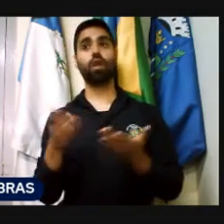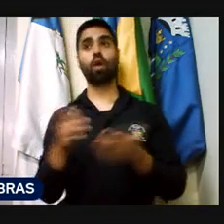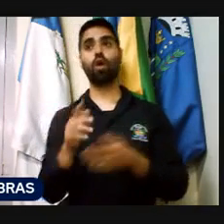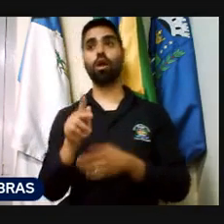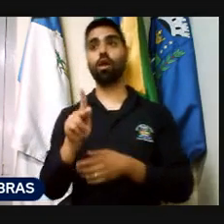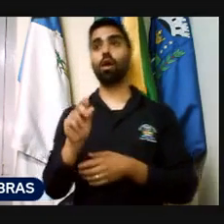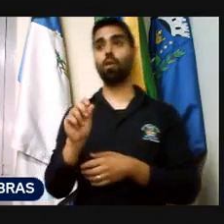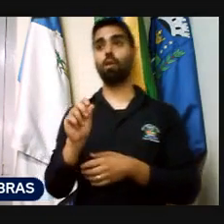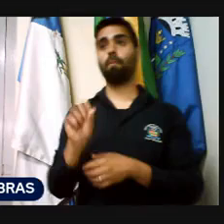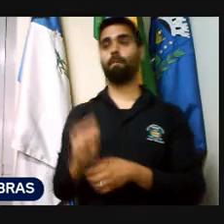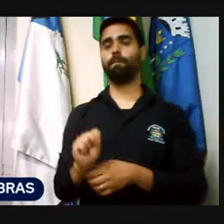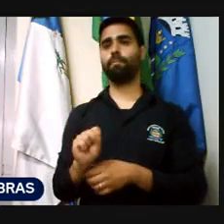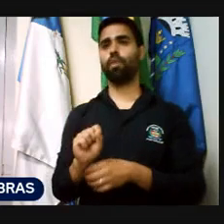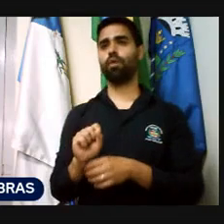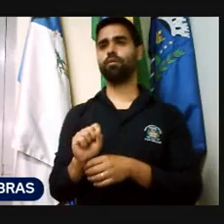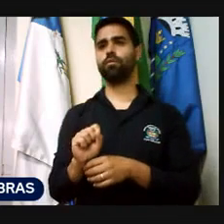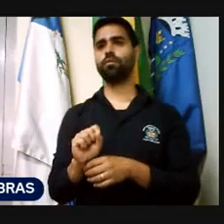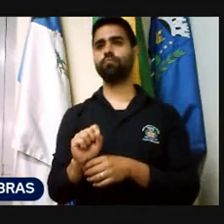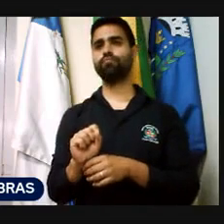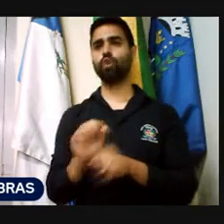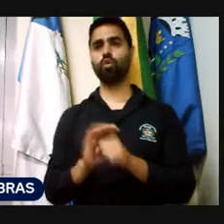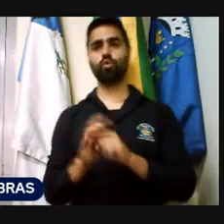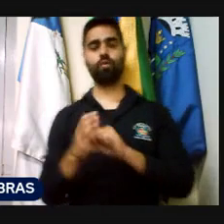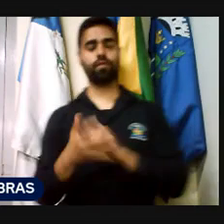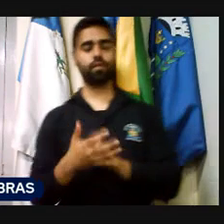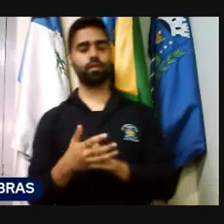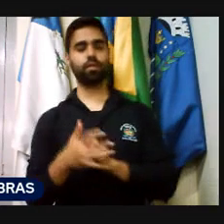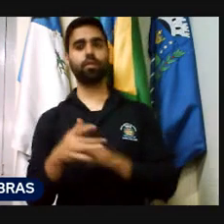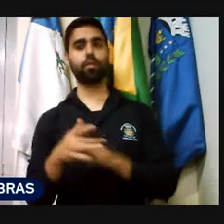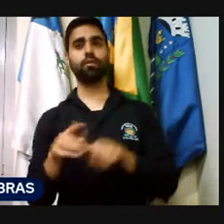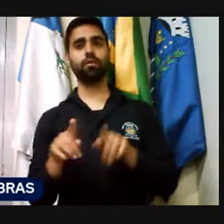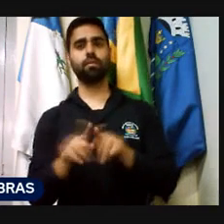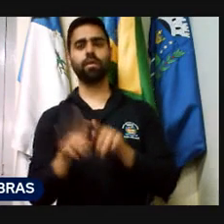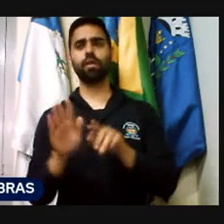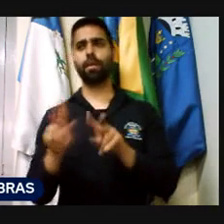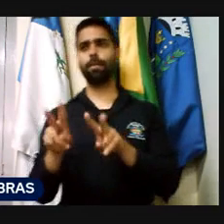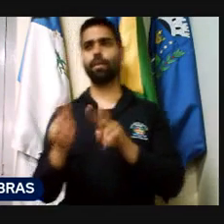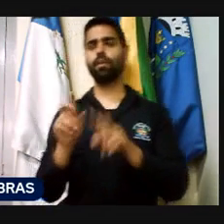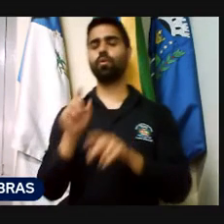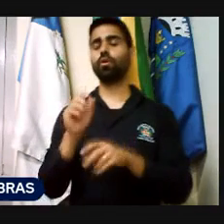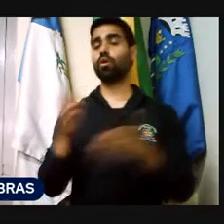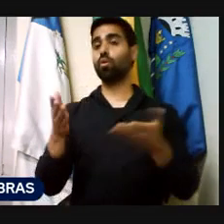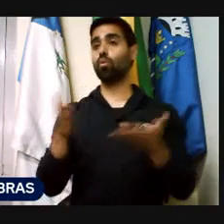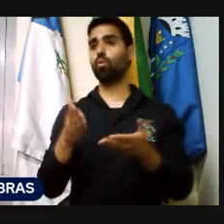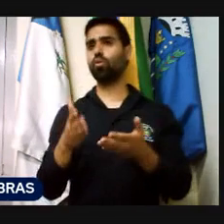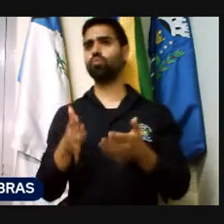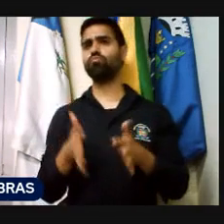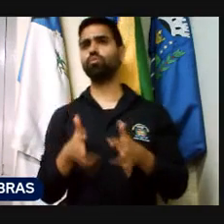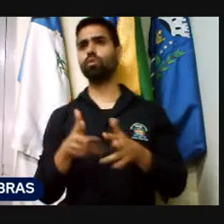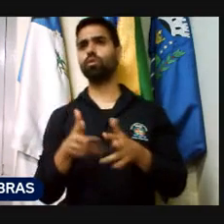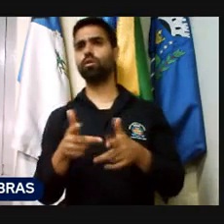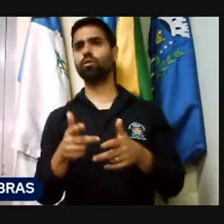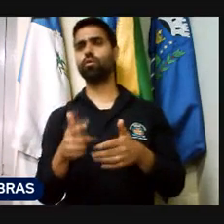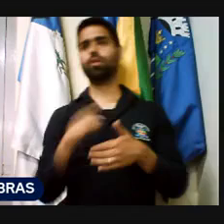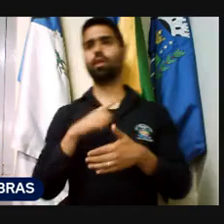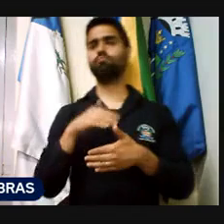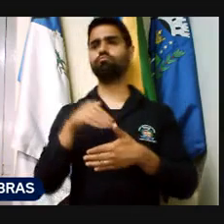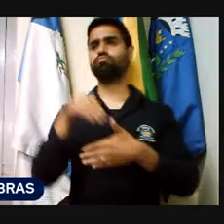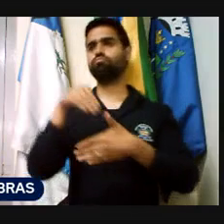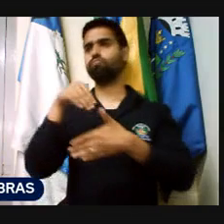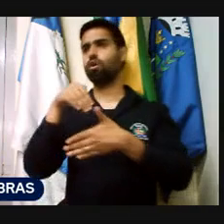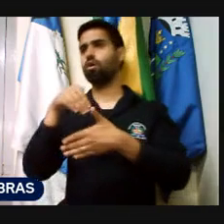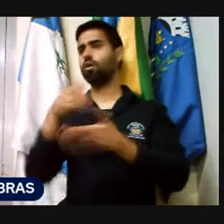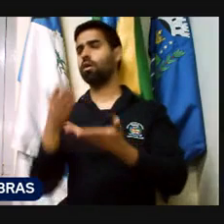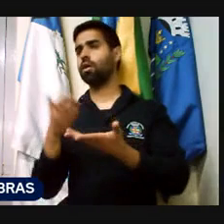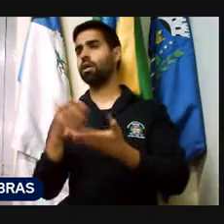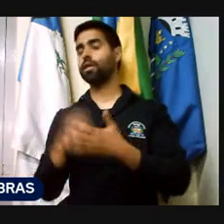essa trágica pandemia, e a gente vê que hoje, né, todos os nossos votos de